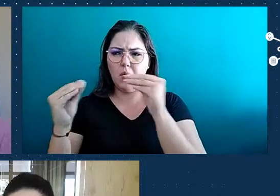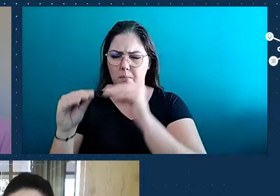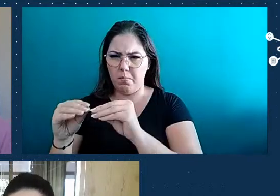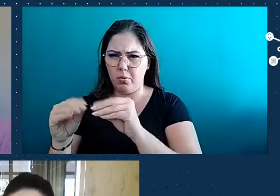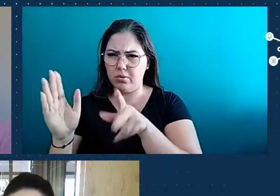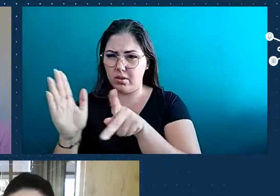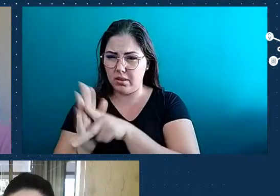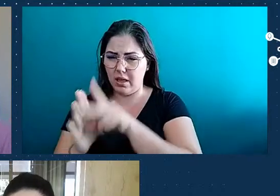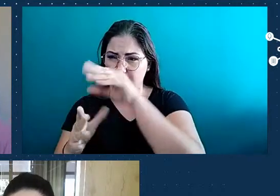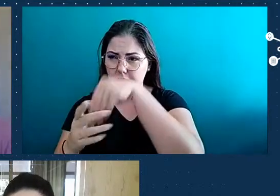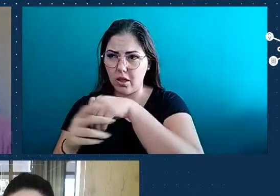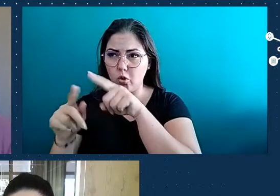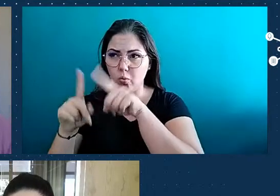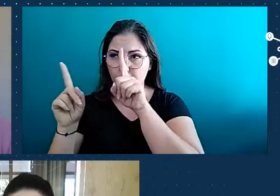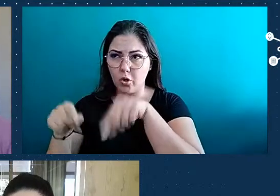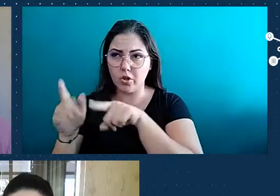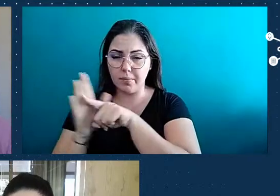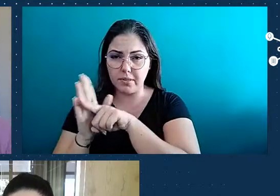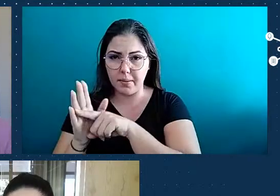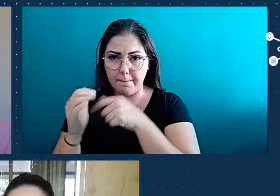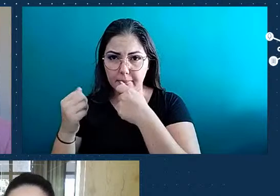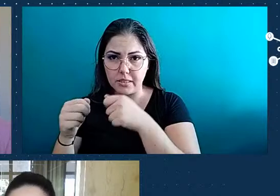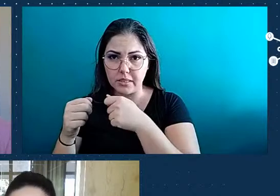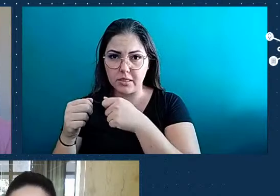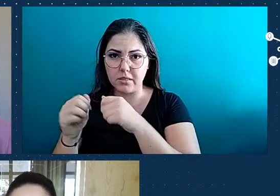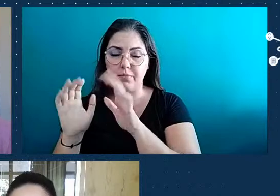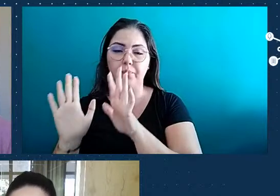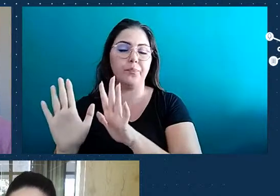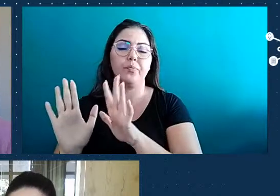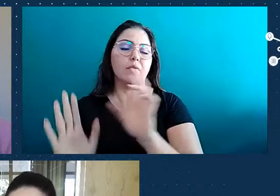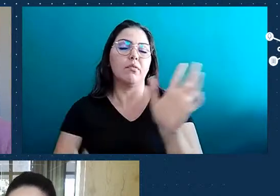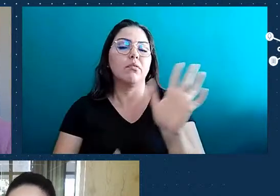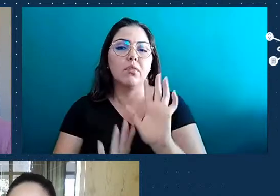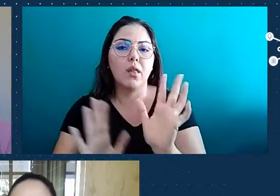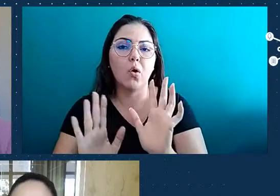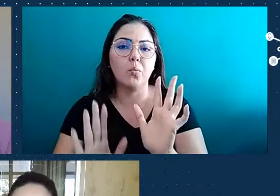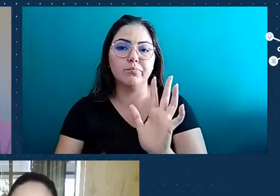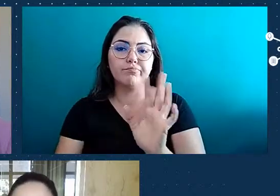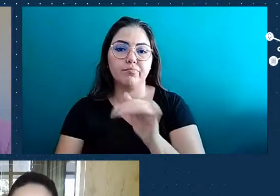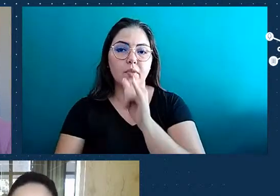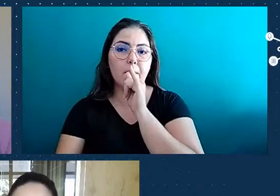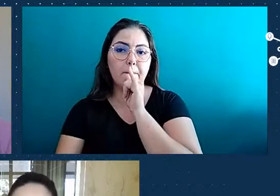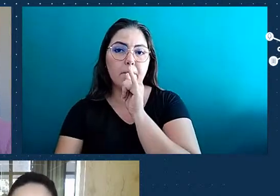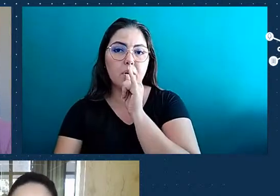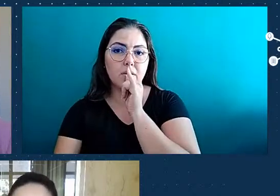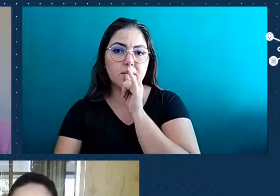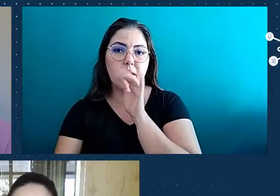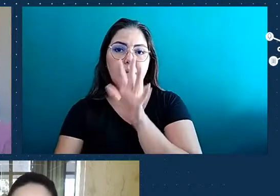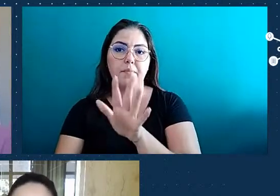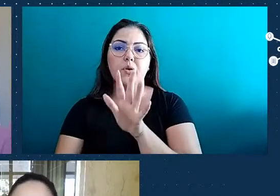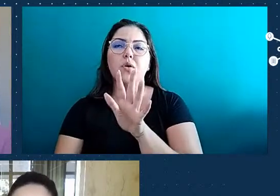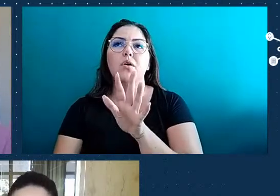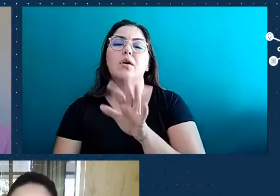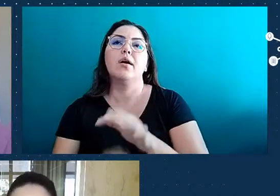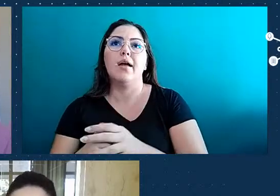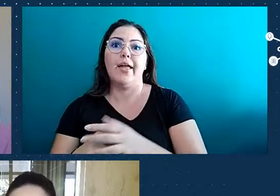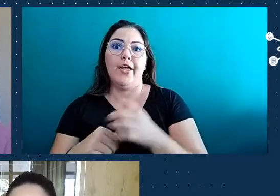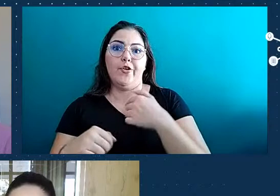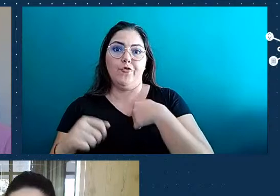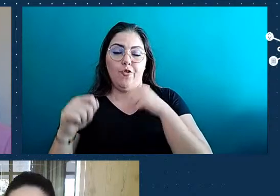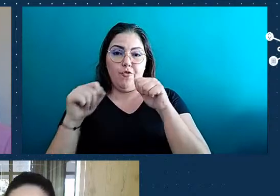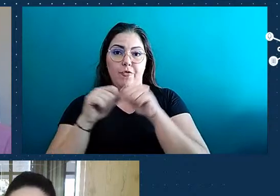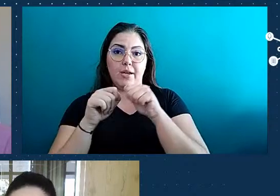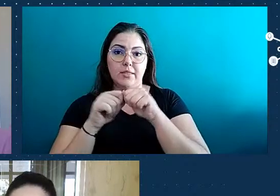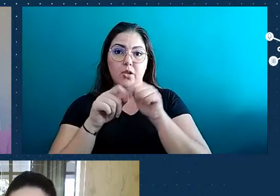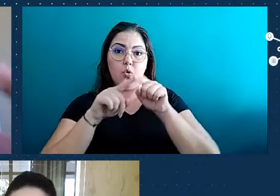Não, você, ao pensar no projeto, você já pensa com quem quer fazer a pesquisa, mas você não precisa já ter feito a pesquisa